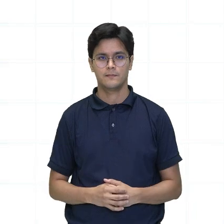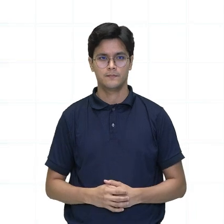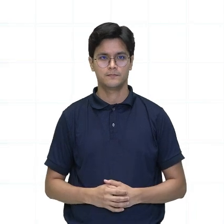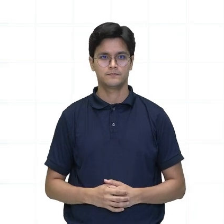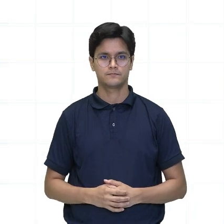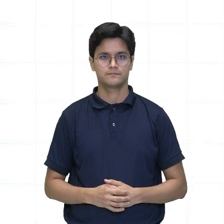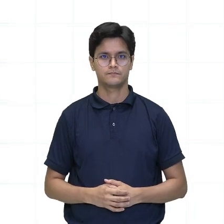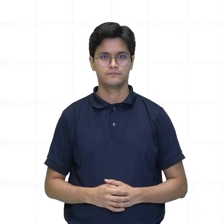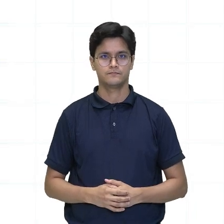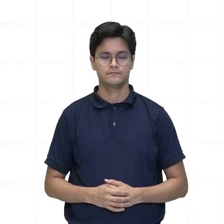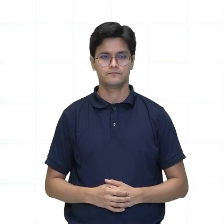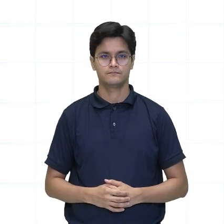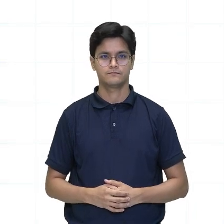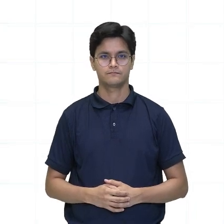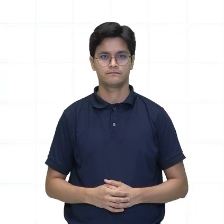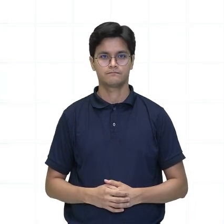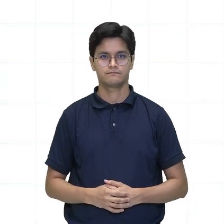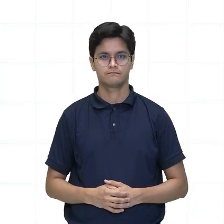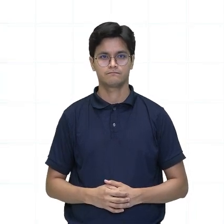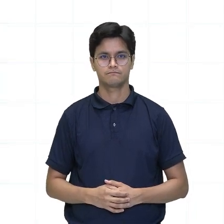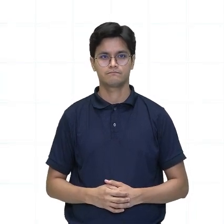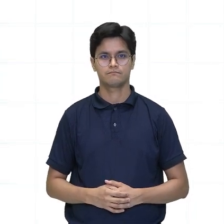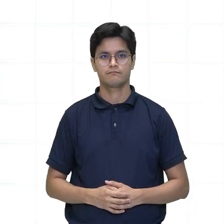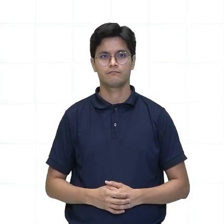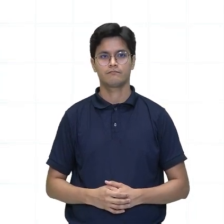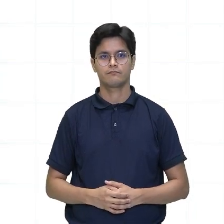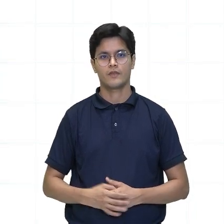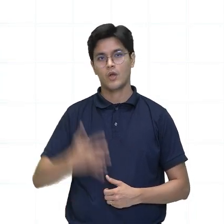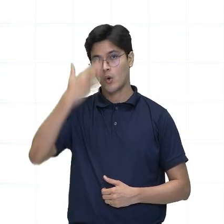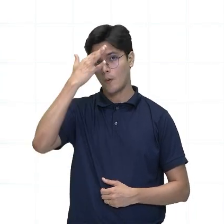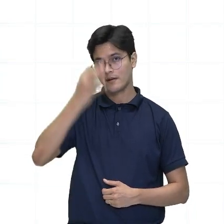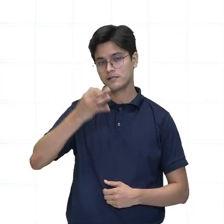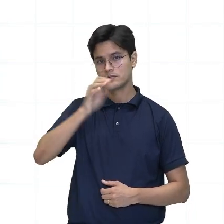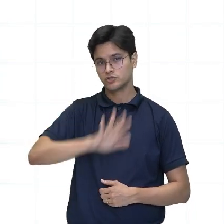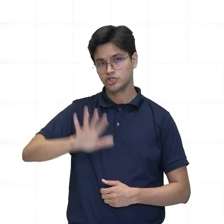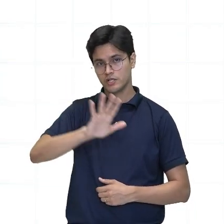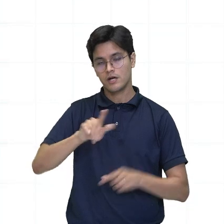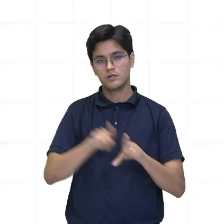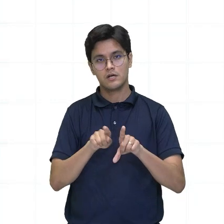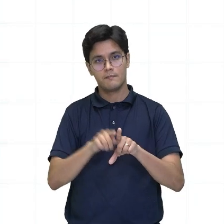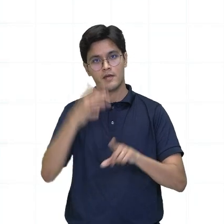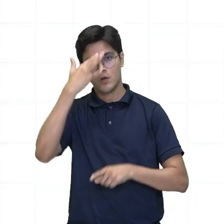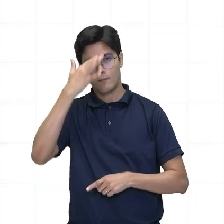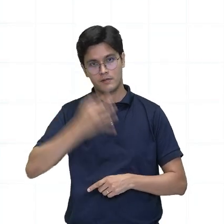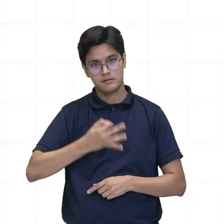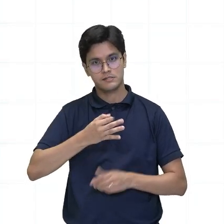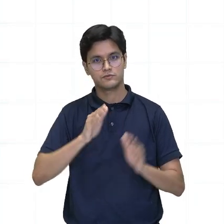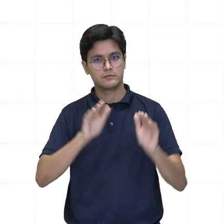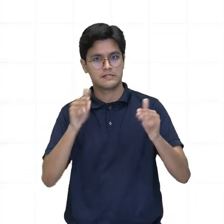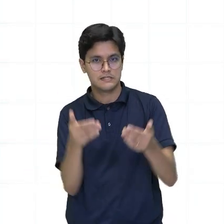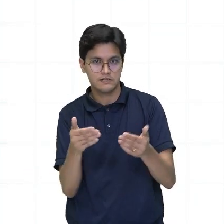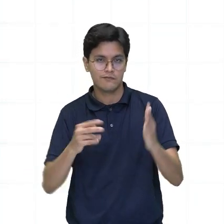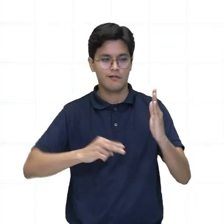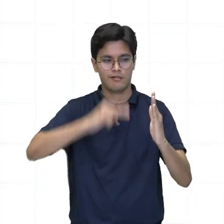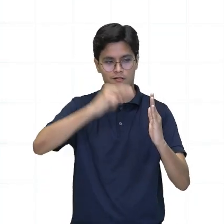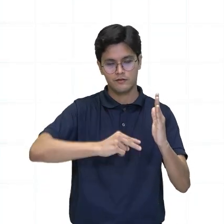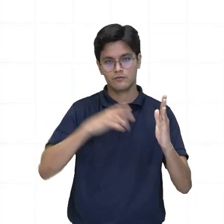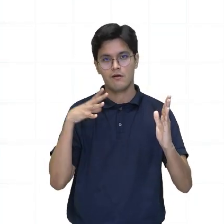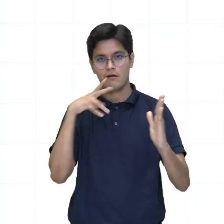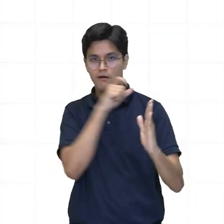Vejam, que é compreensão geral específica, leitura rápida. Primeira coisa que a gente faz é ver